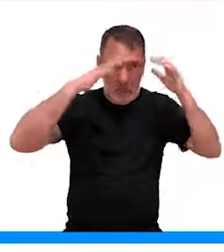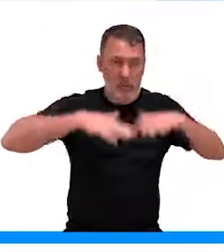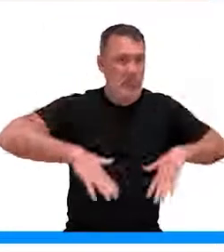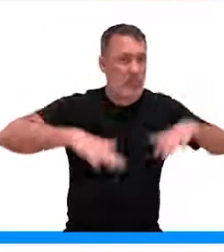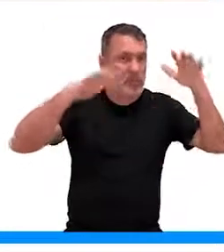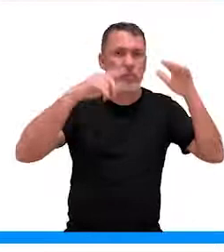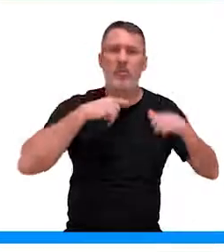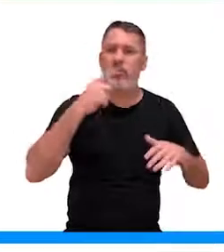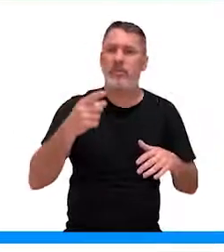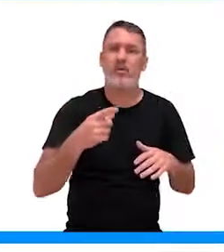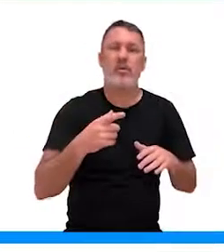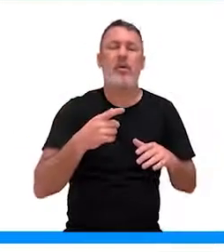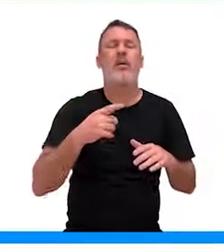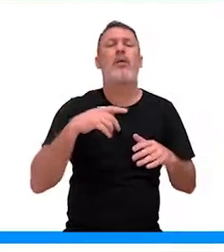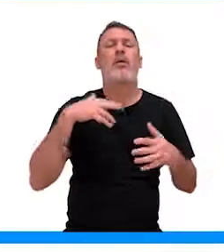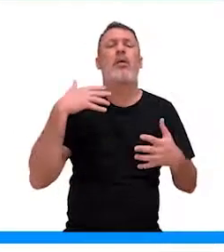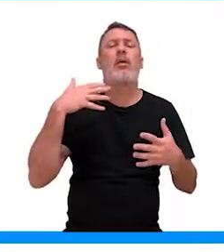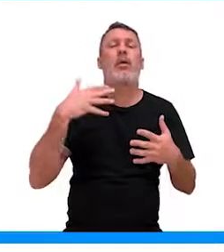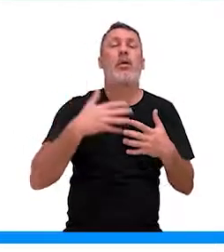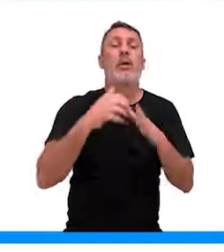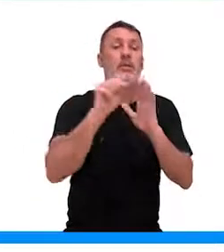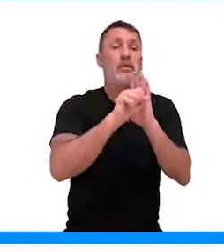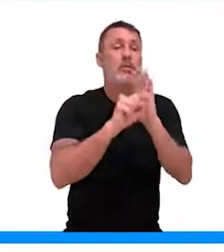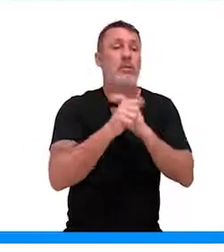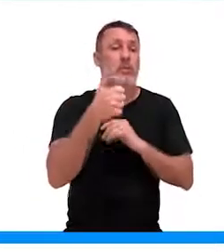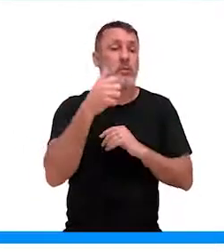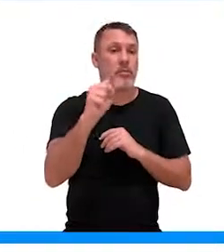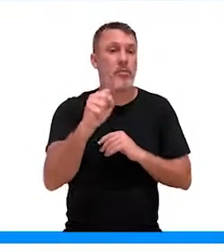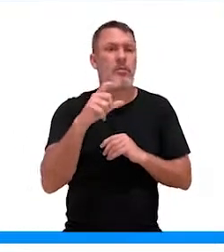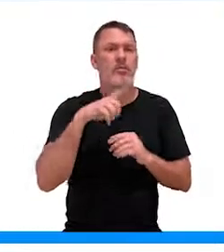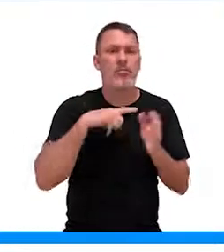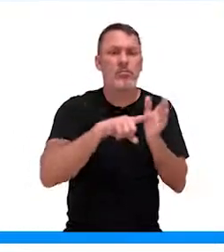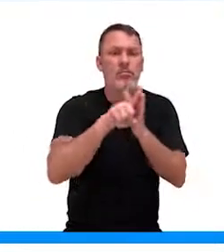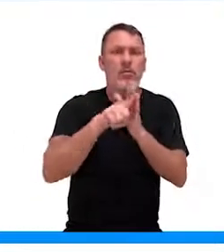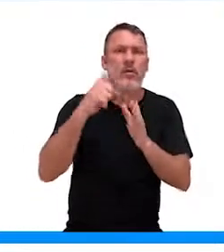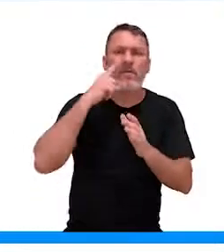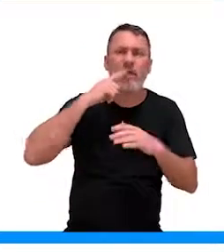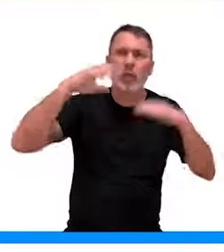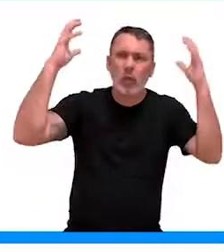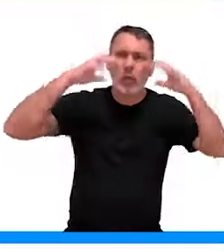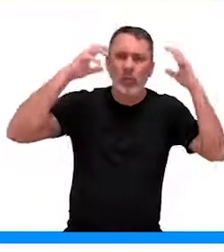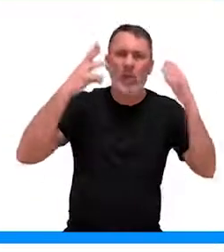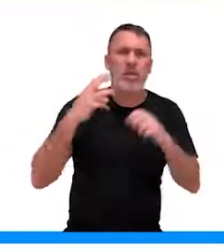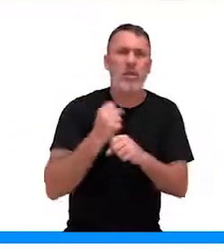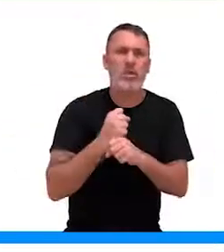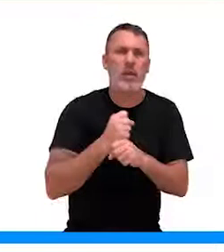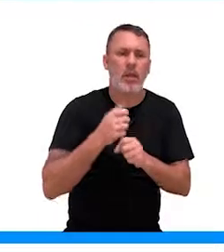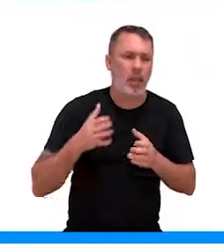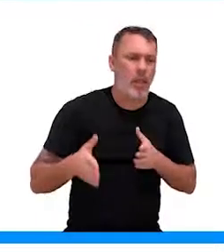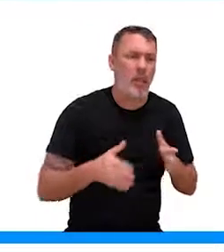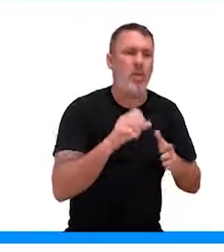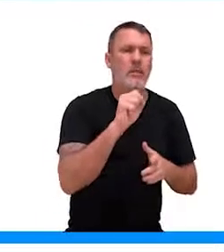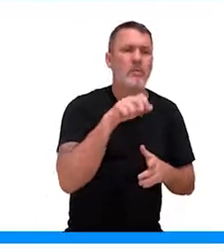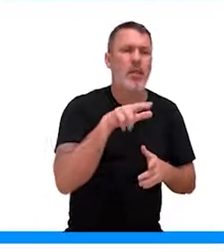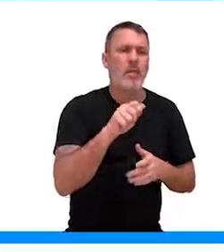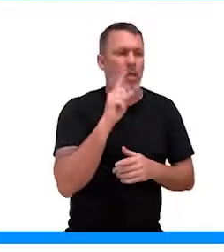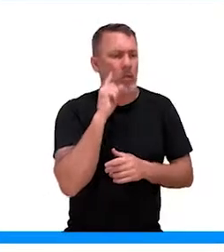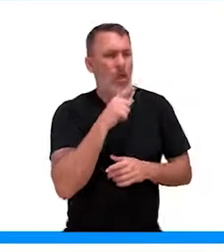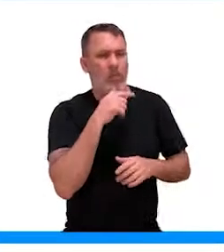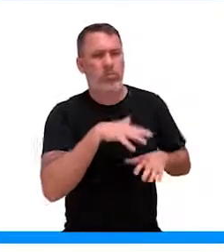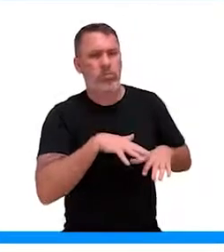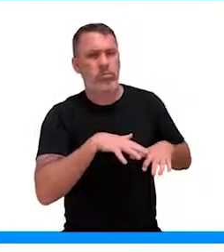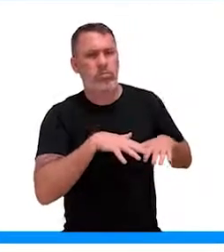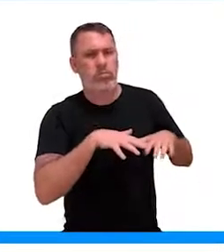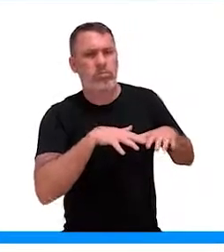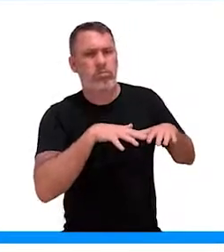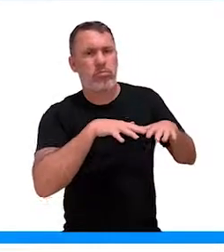água. Foi no século XVIII que Pernod mediu a quantidade de chuva durante 3 anos na cabeceira do rio Sena. Também mediu o volume de água do